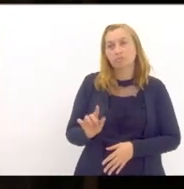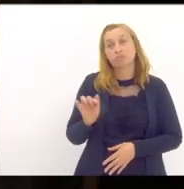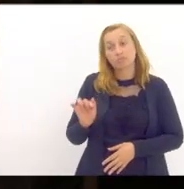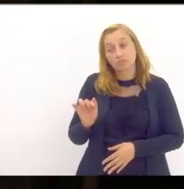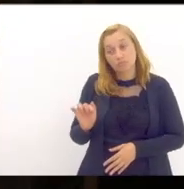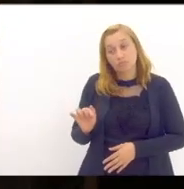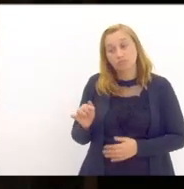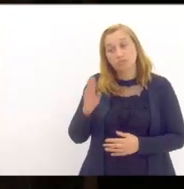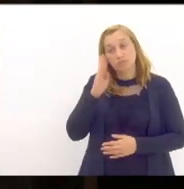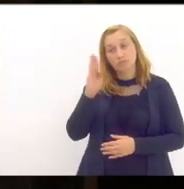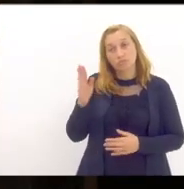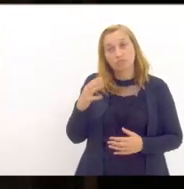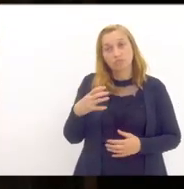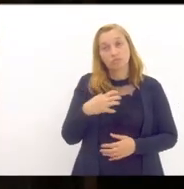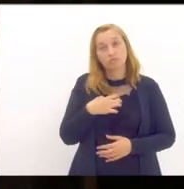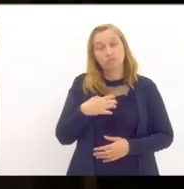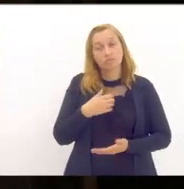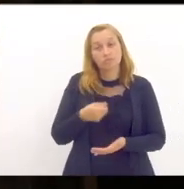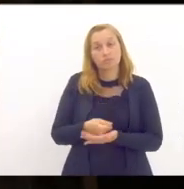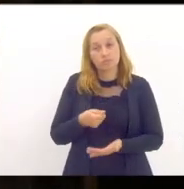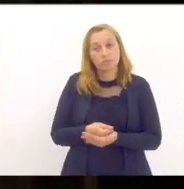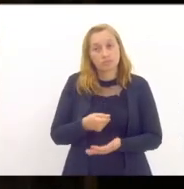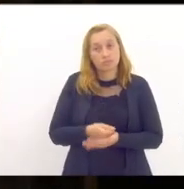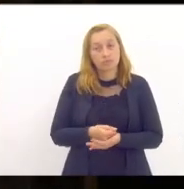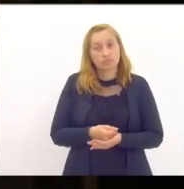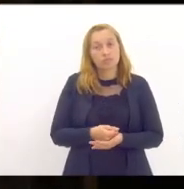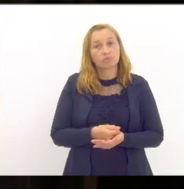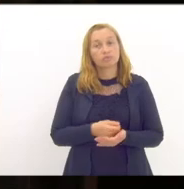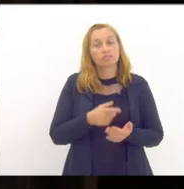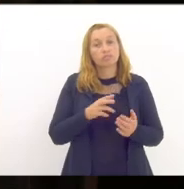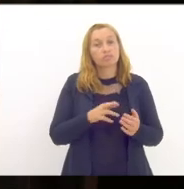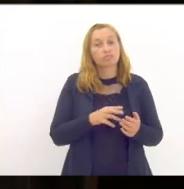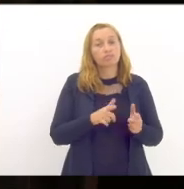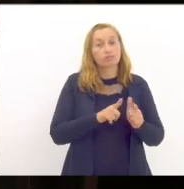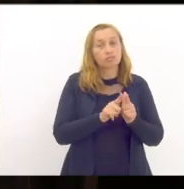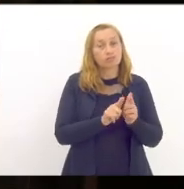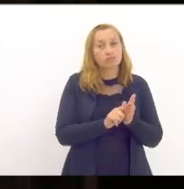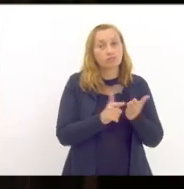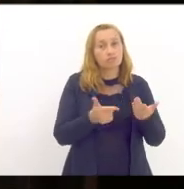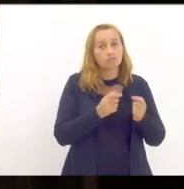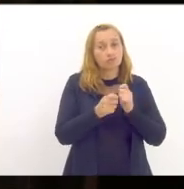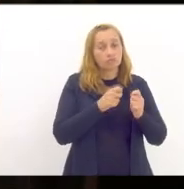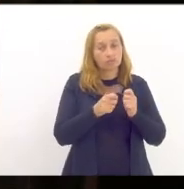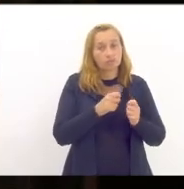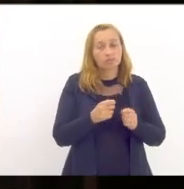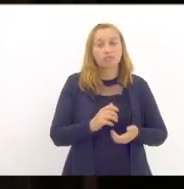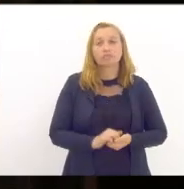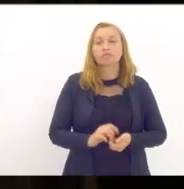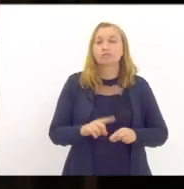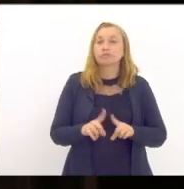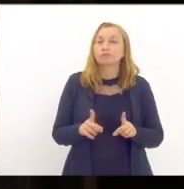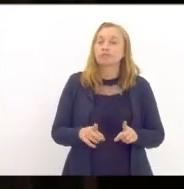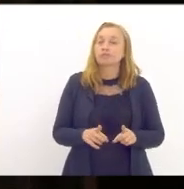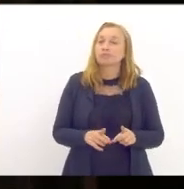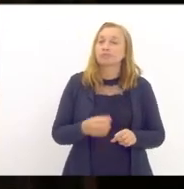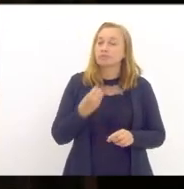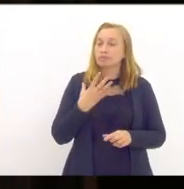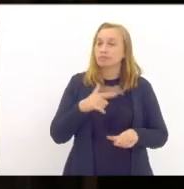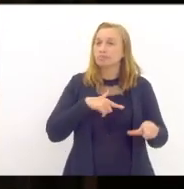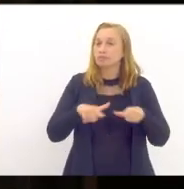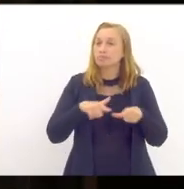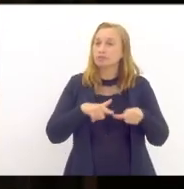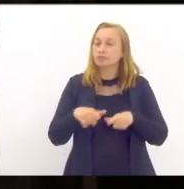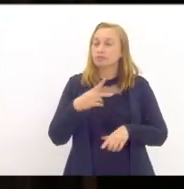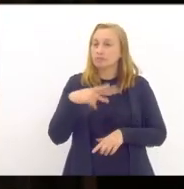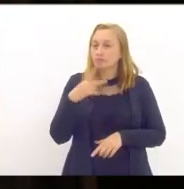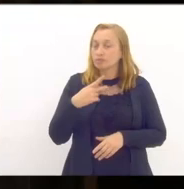que eles são obrigados a fazer uma cobertura dura e verdadeira. mas eles prestaram um grande serviço, e eu digo isso porque